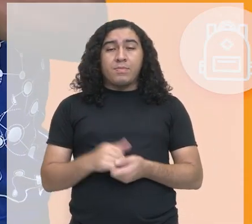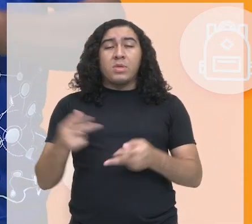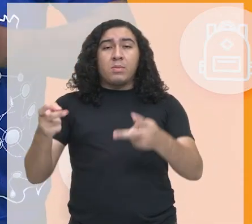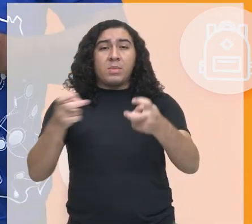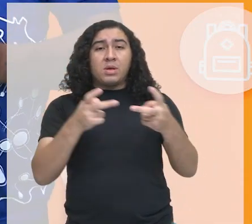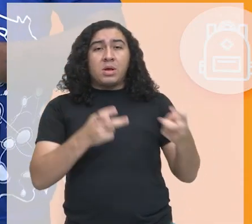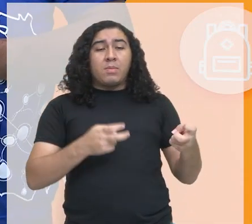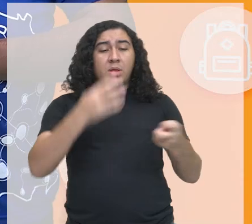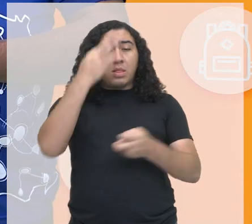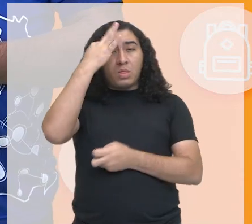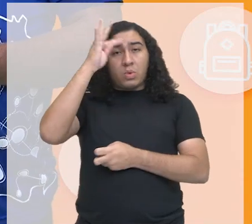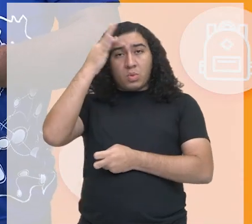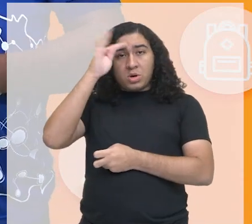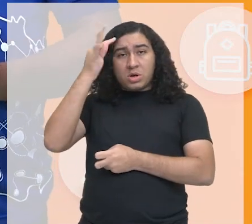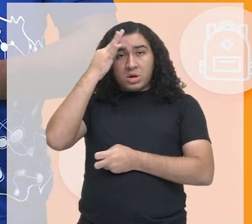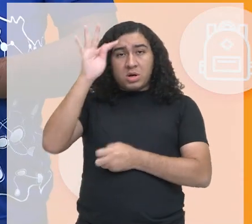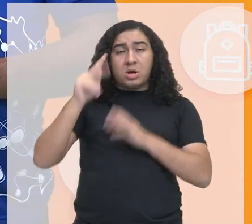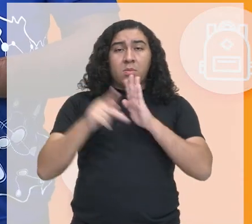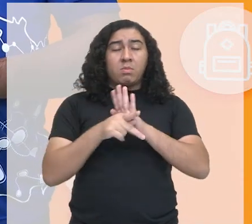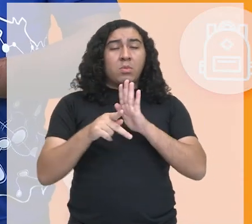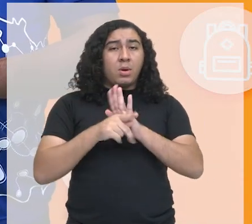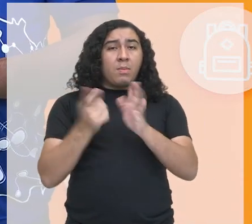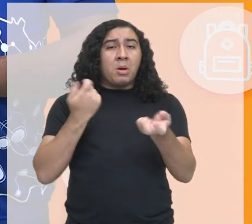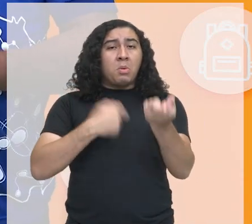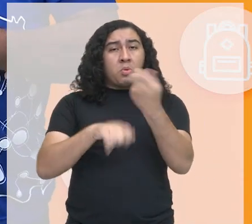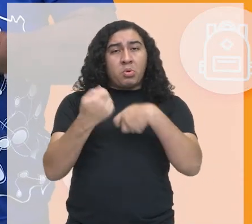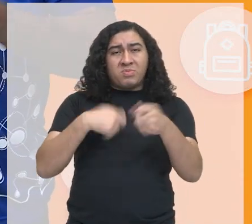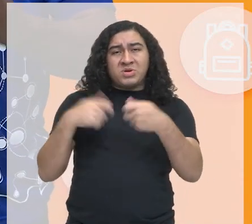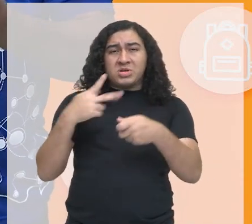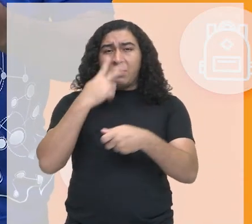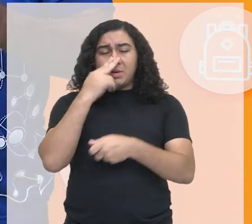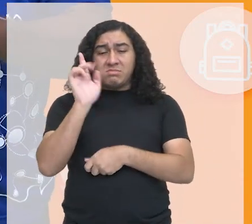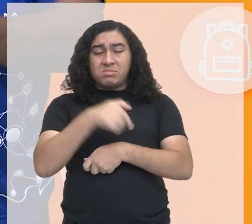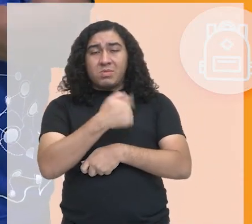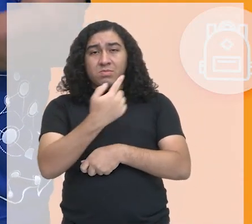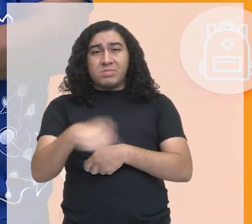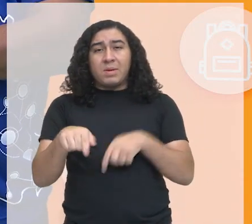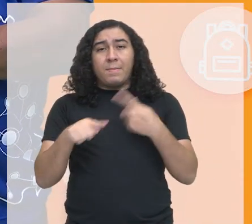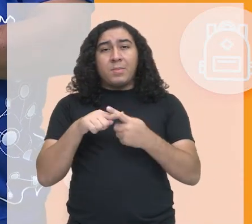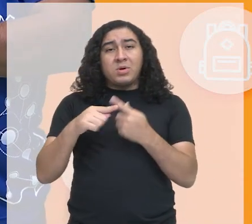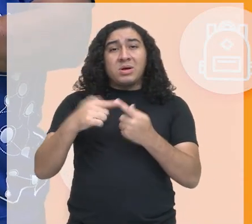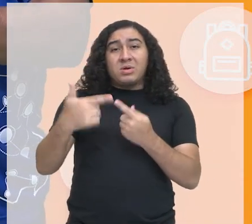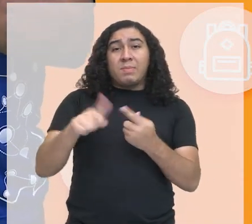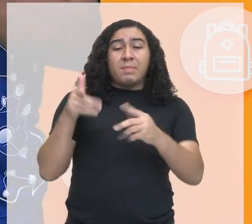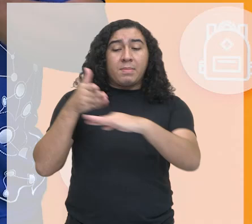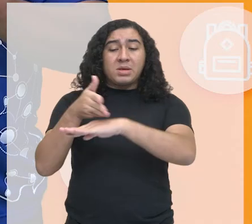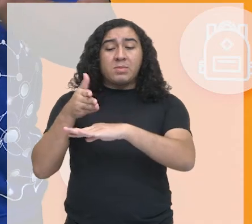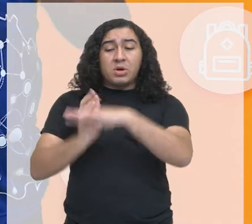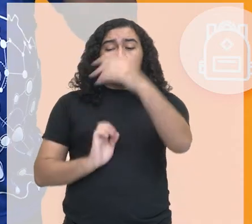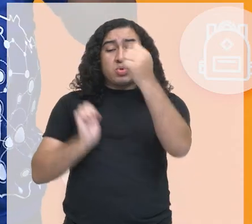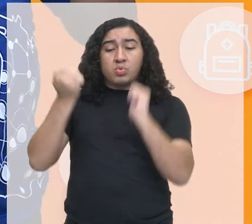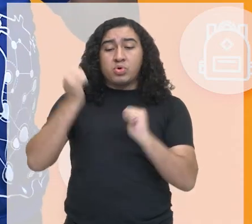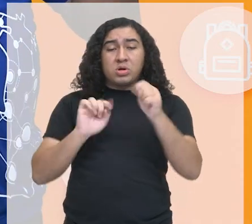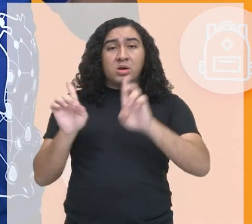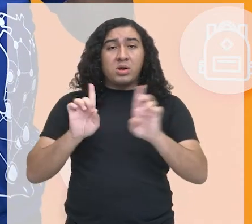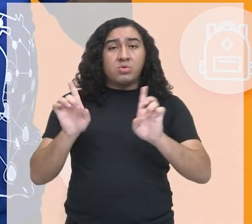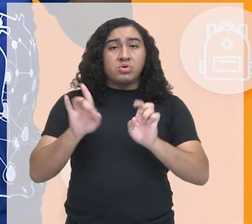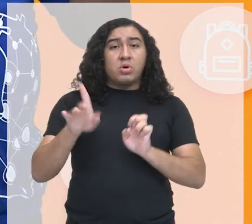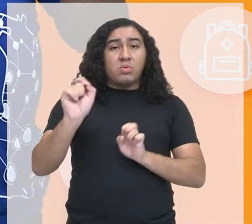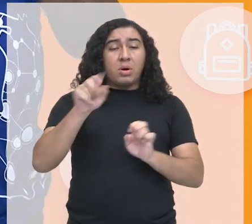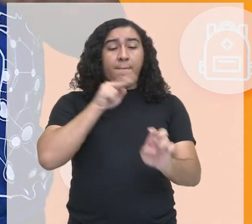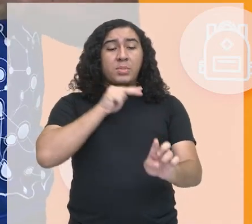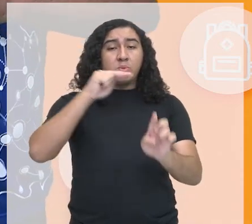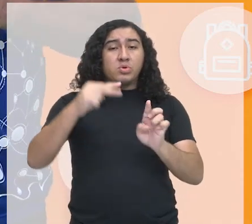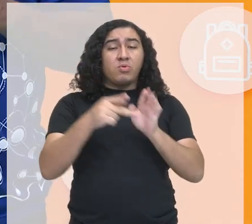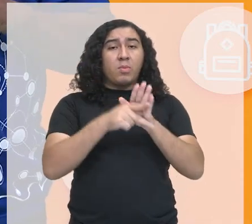toda a teoria dos economistas clássicos, né, que não olharam para dentro da fábrica, eles olharam apenas com a ótica